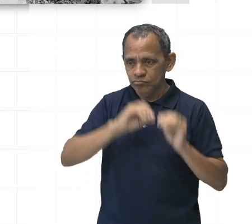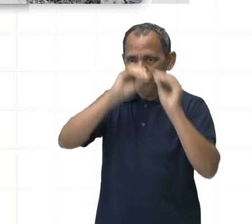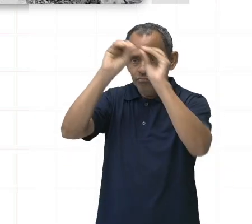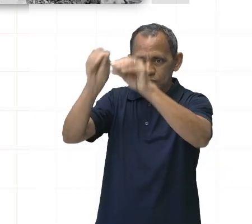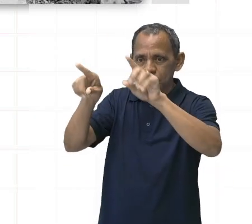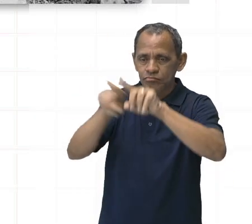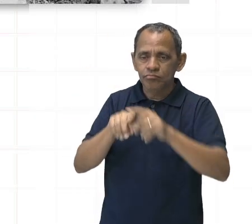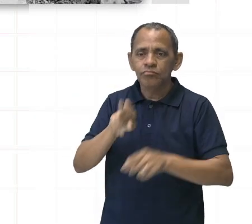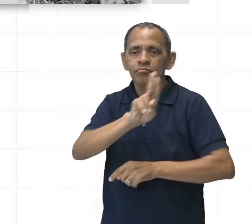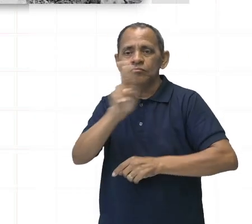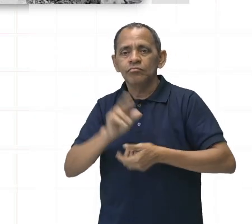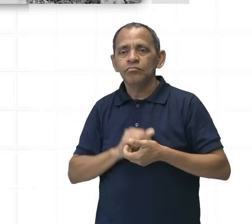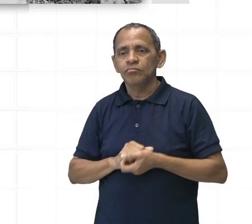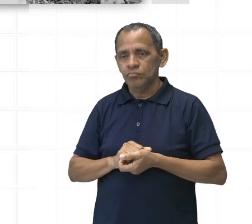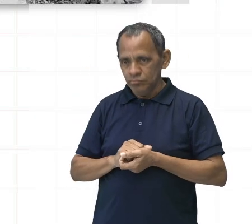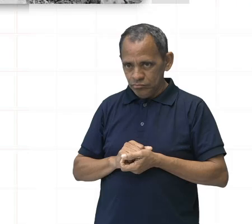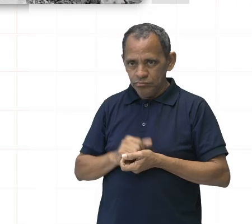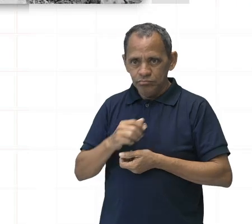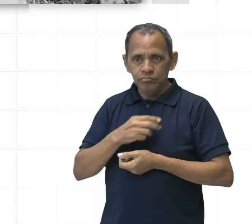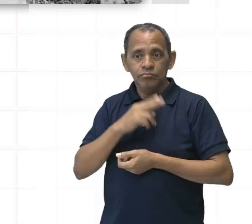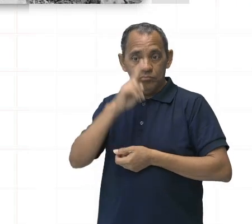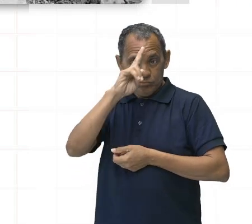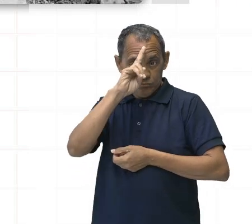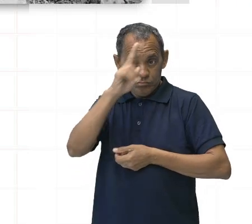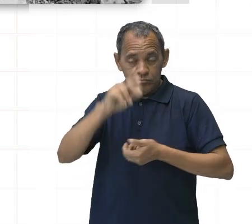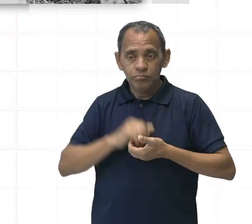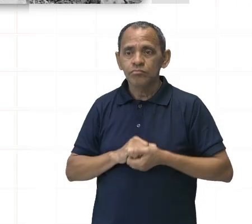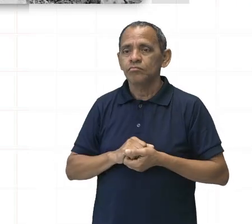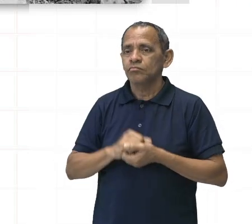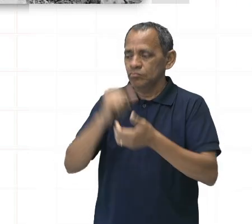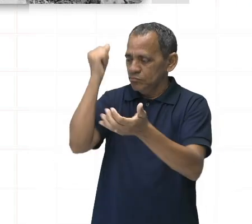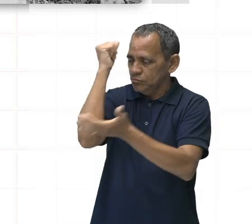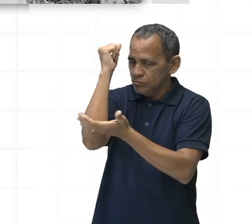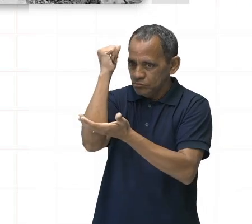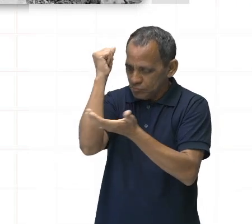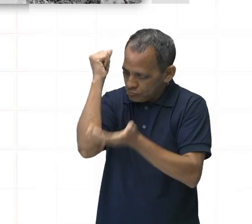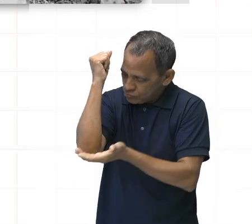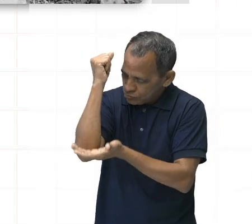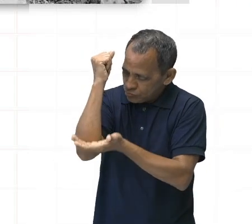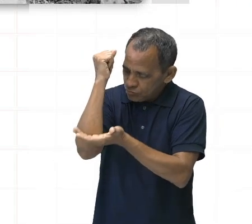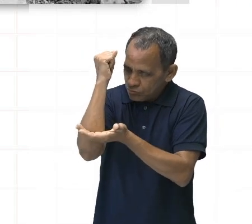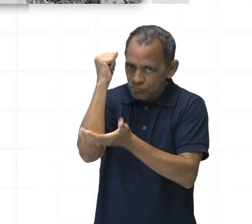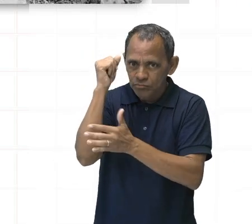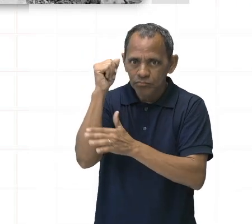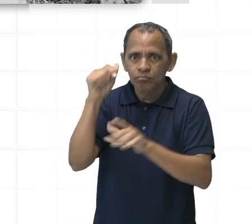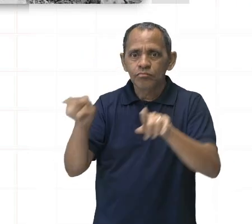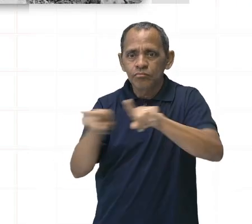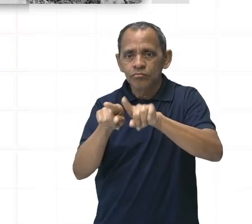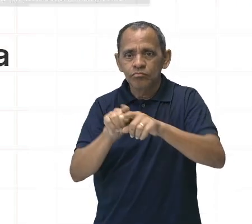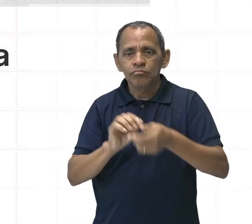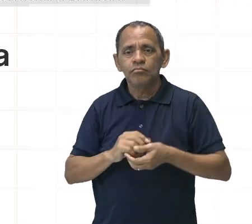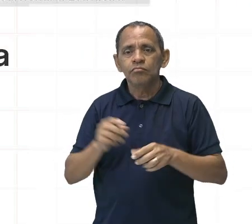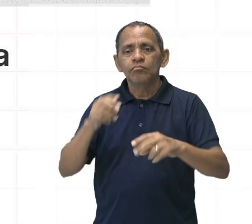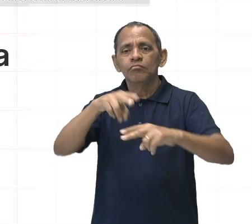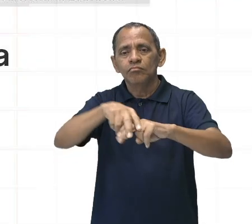da borracha para trabalhar na extração do látex, que serviria à indústria